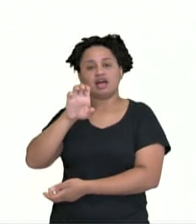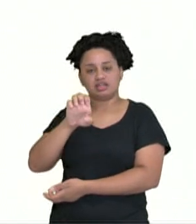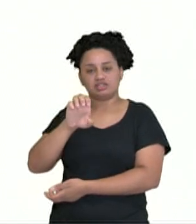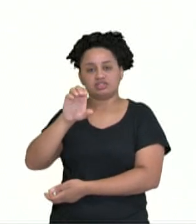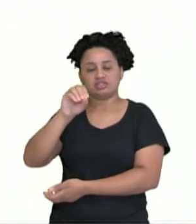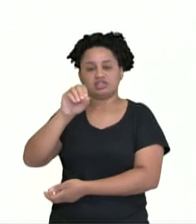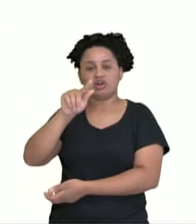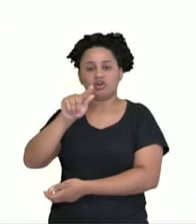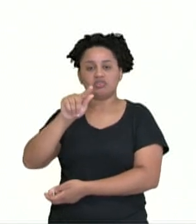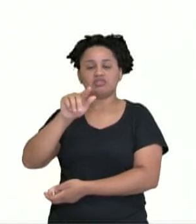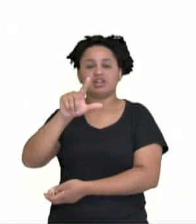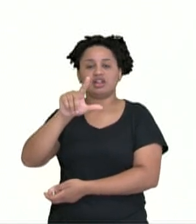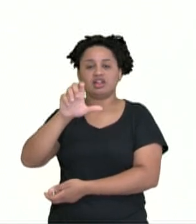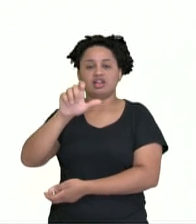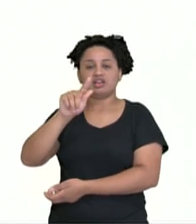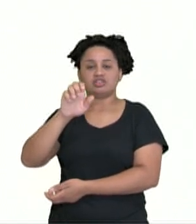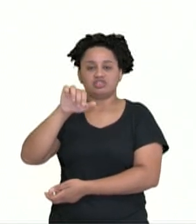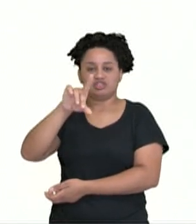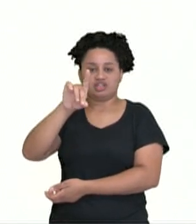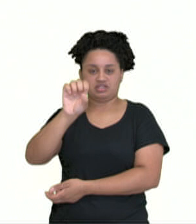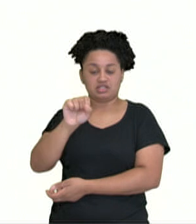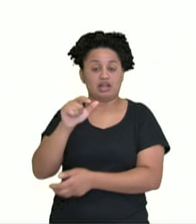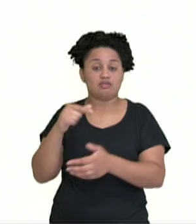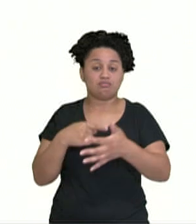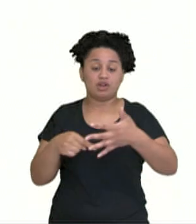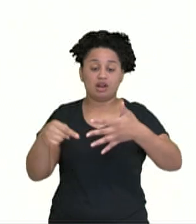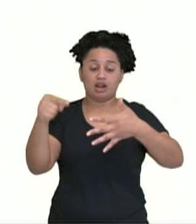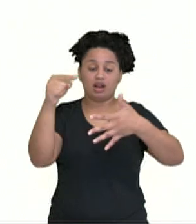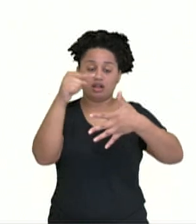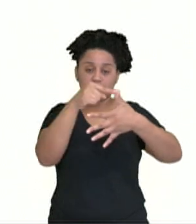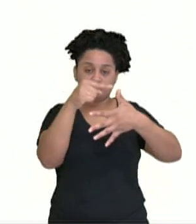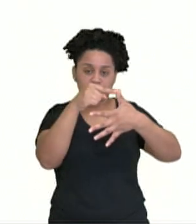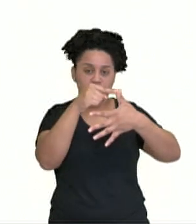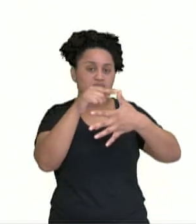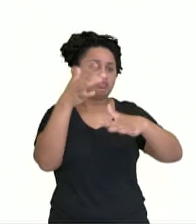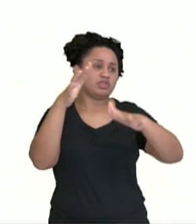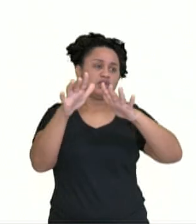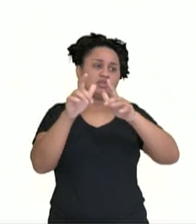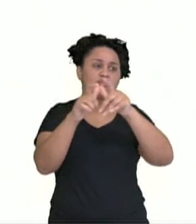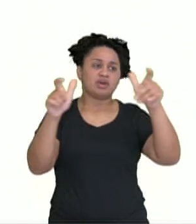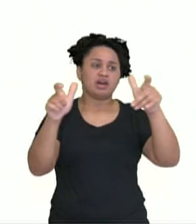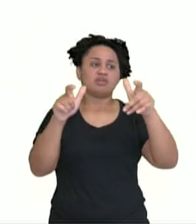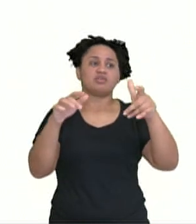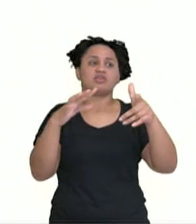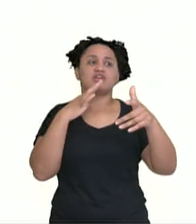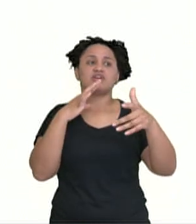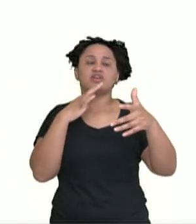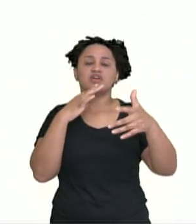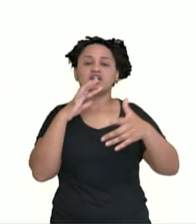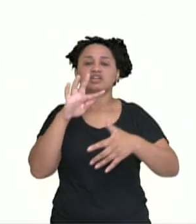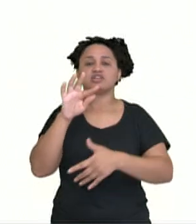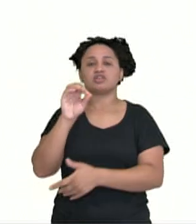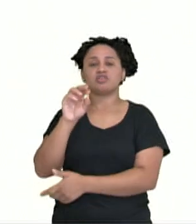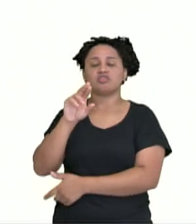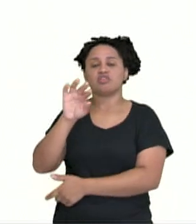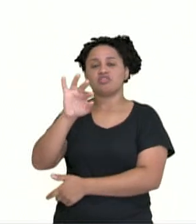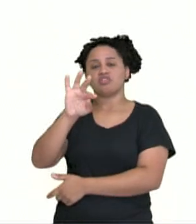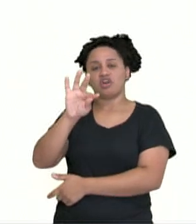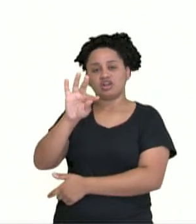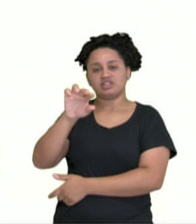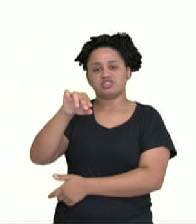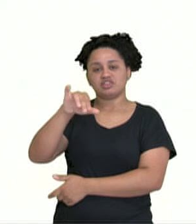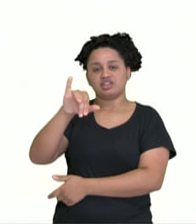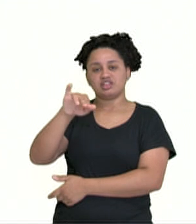em primeiro lugar. Talvez muitos de vocês conheçam lá o Fortnite. O Fortnite